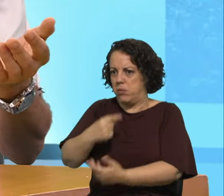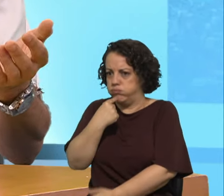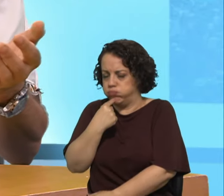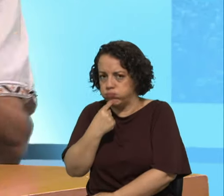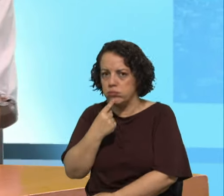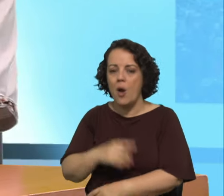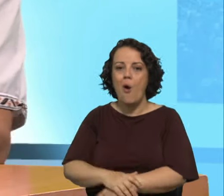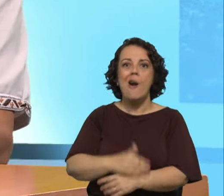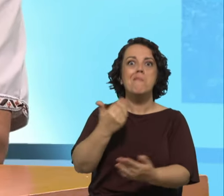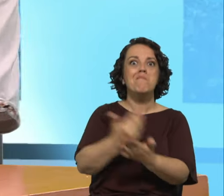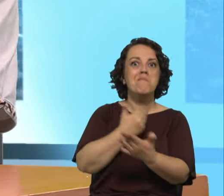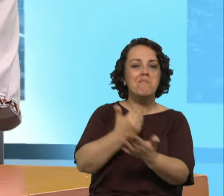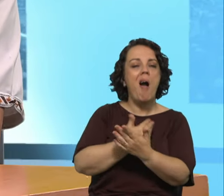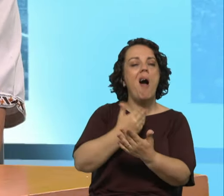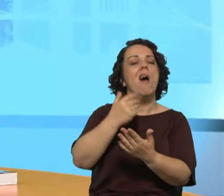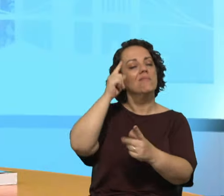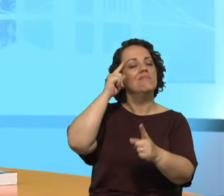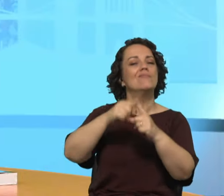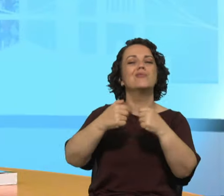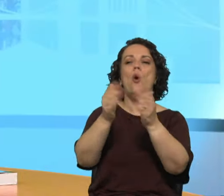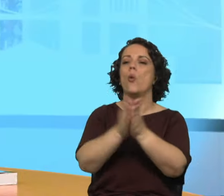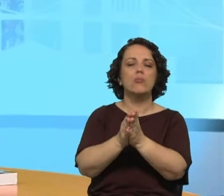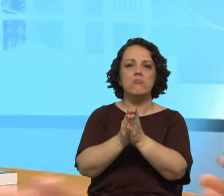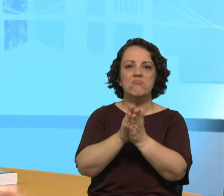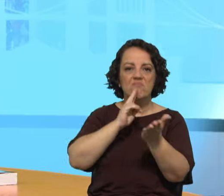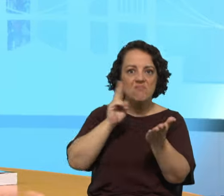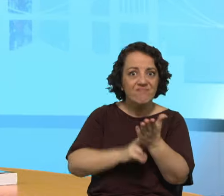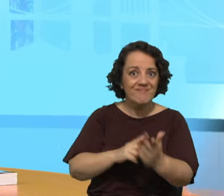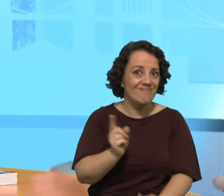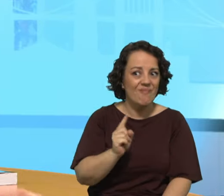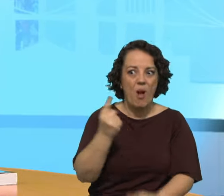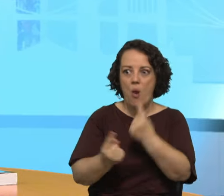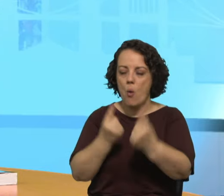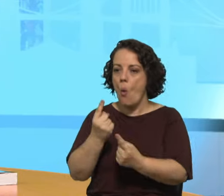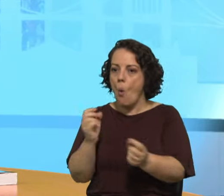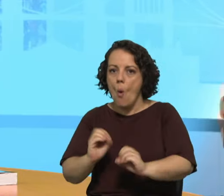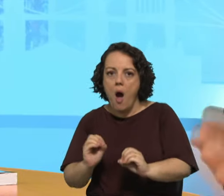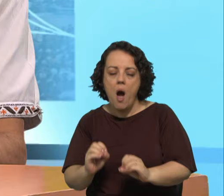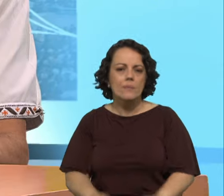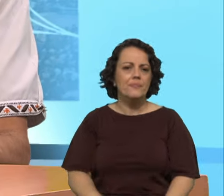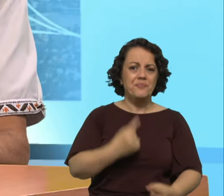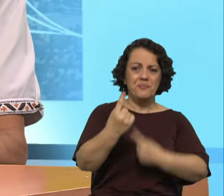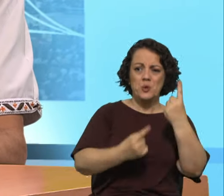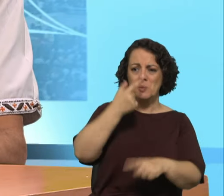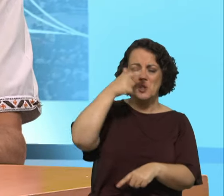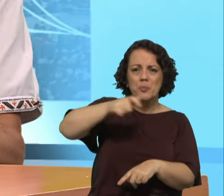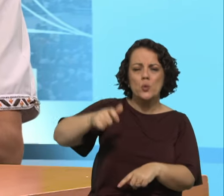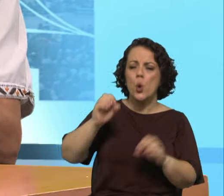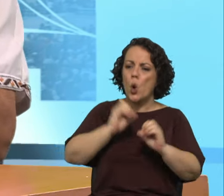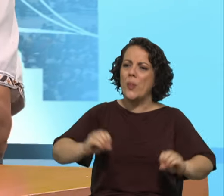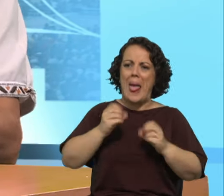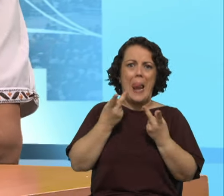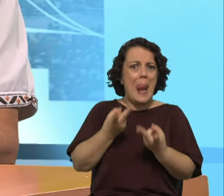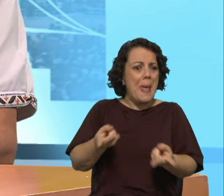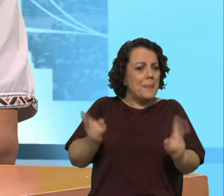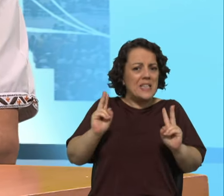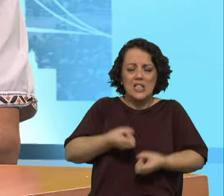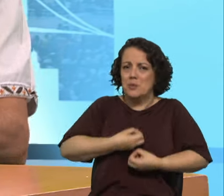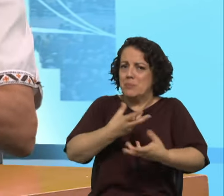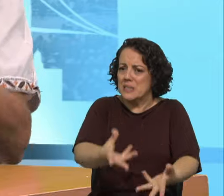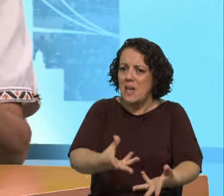chega para todos Afinal falta Muitas bocas muita gente não tem a mínima liberdade nem de expressão nem de circulação nem de expressão